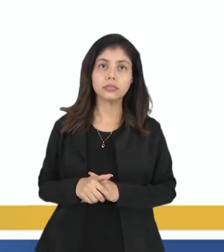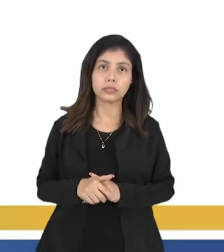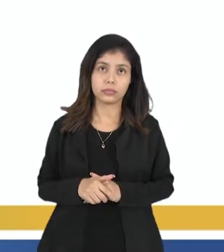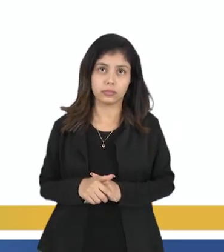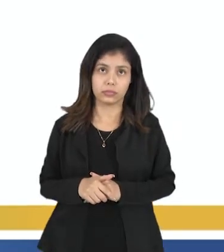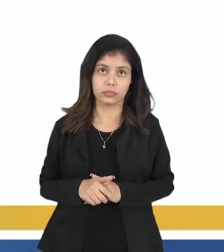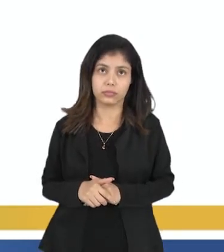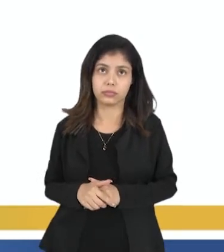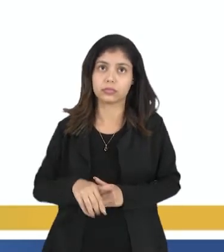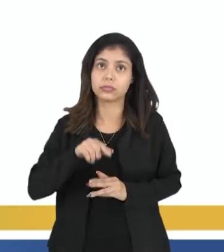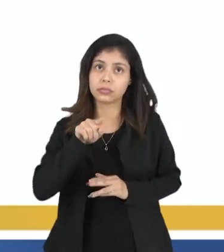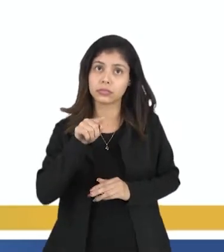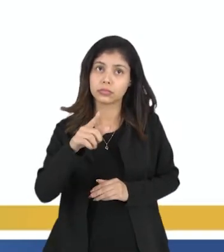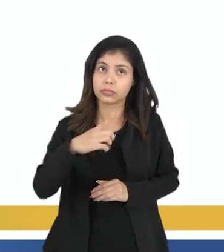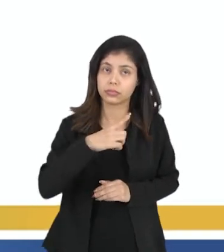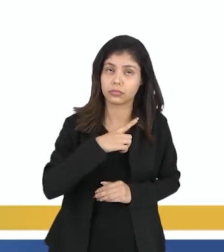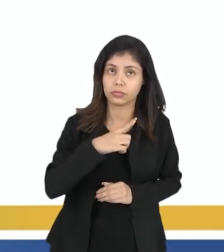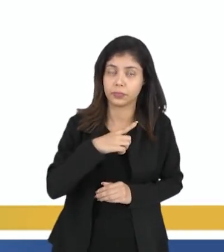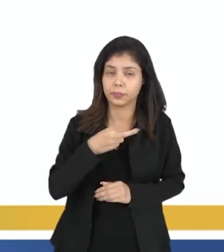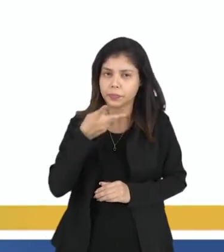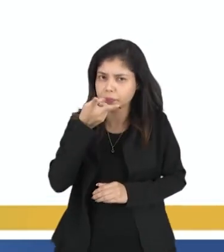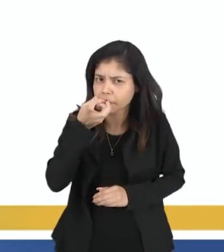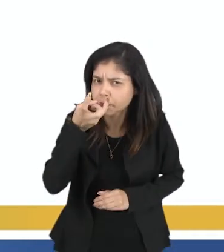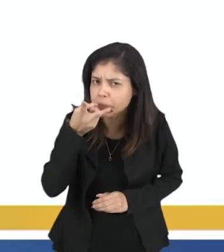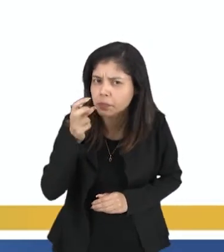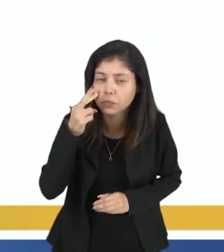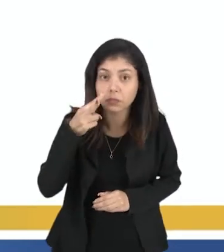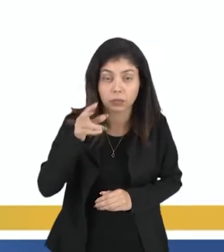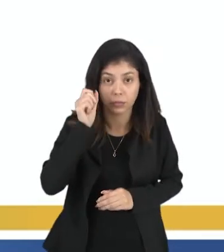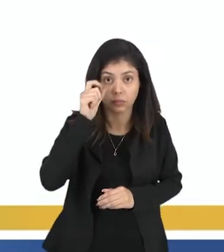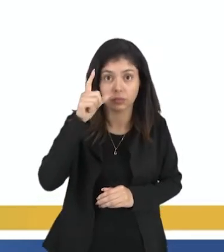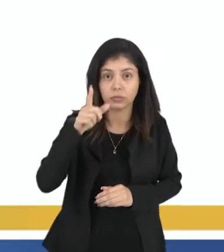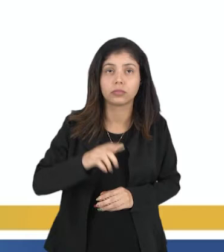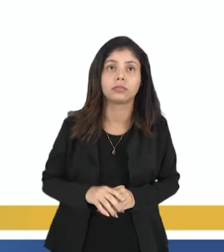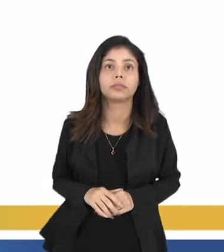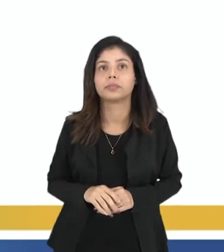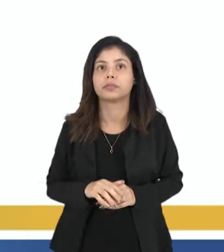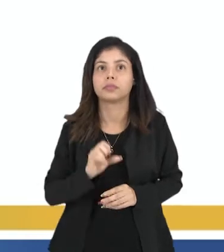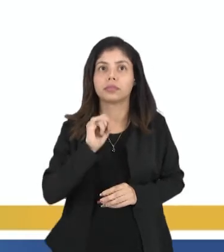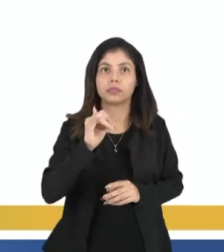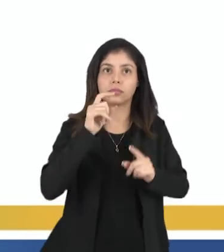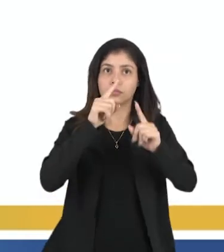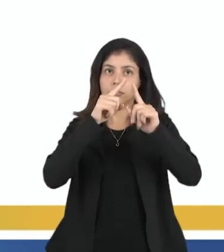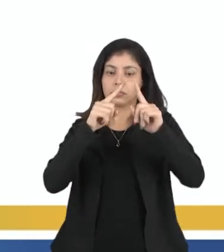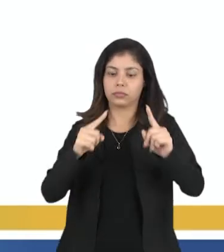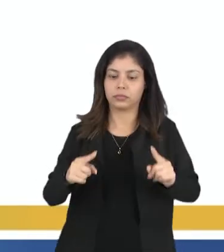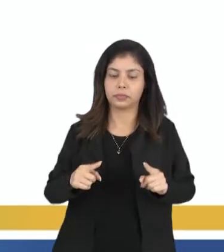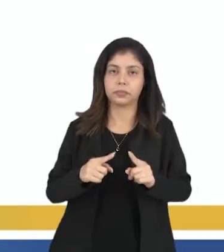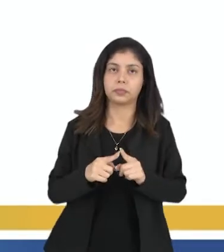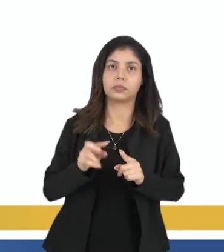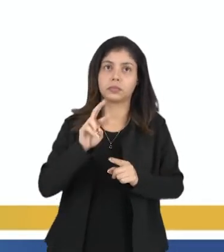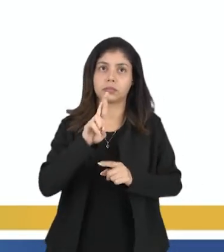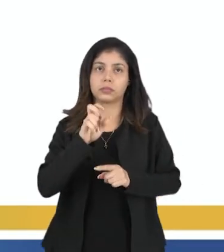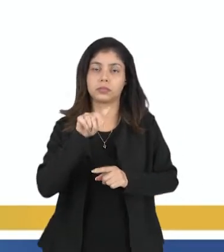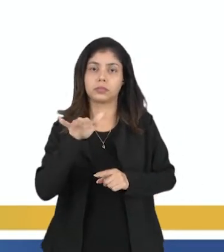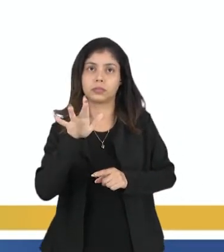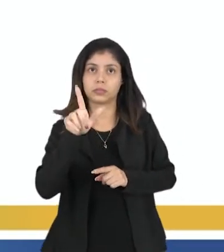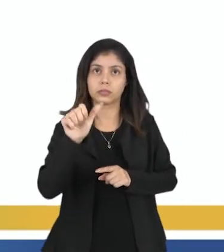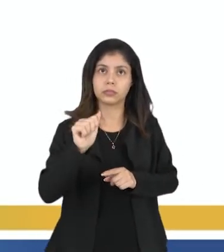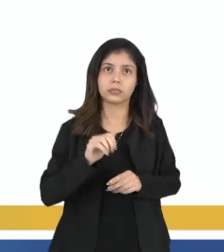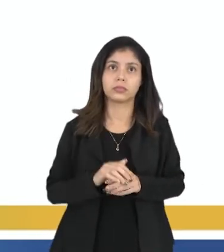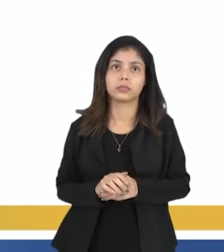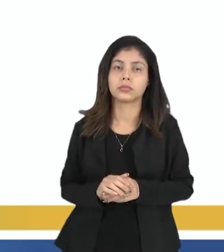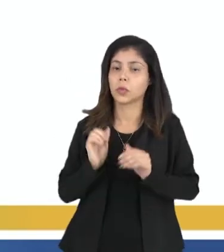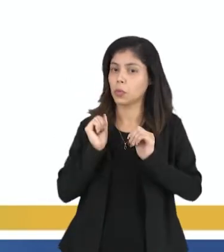caso é nós temos uma observação a ser feita é se é pirâmide for regular então a área lateral